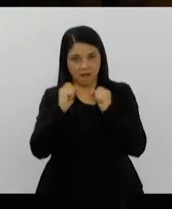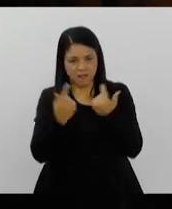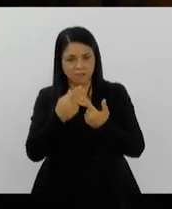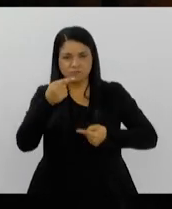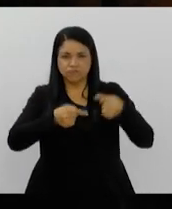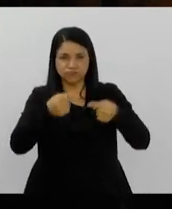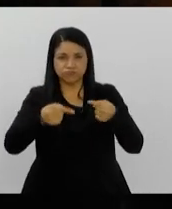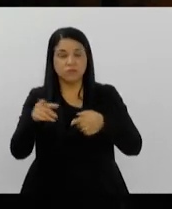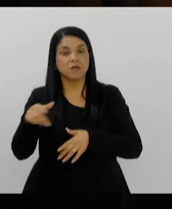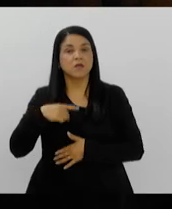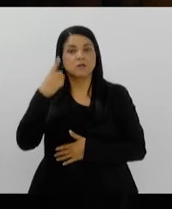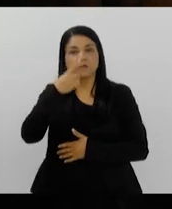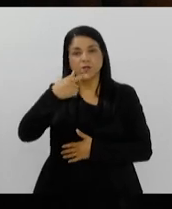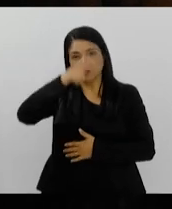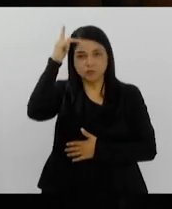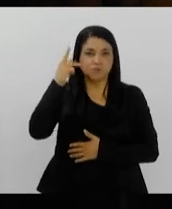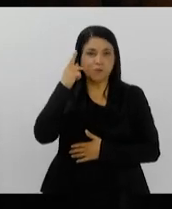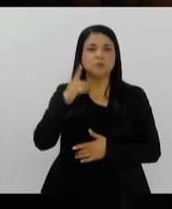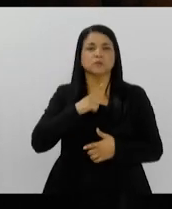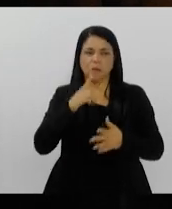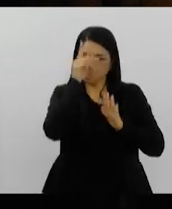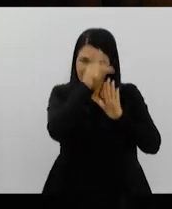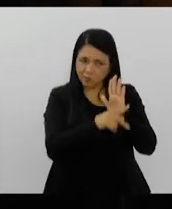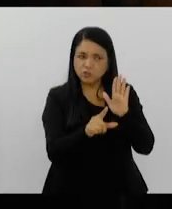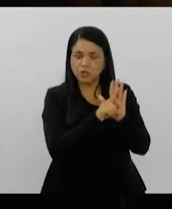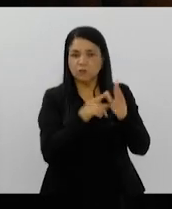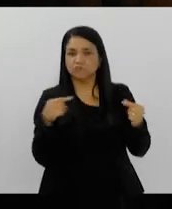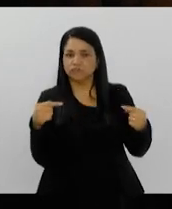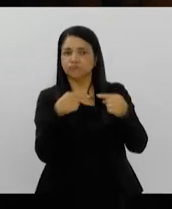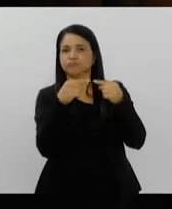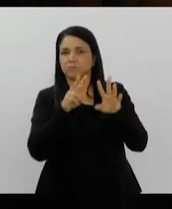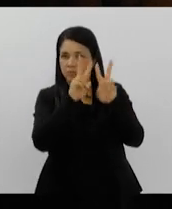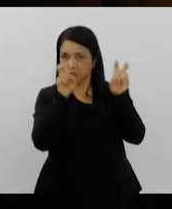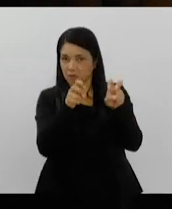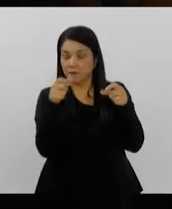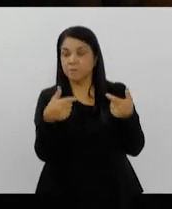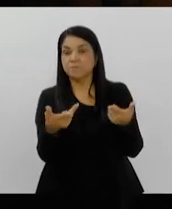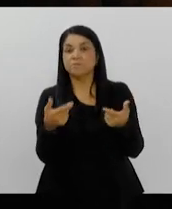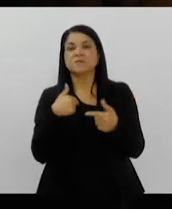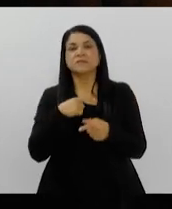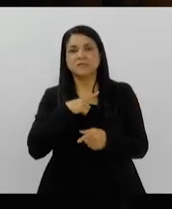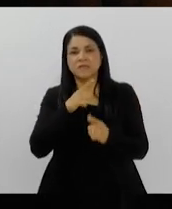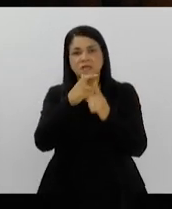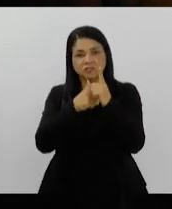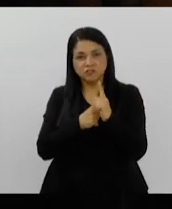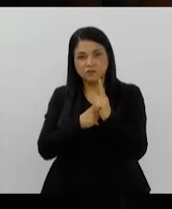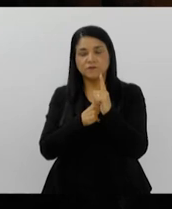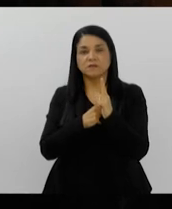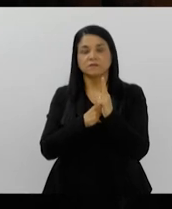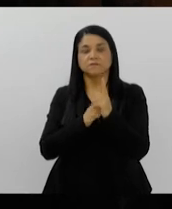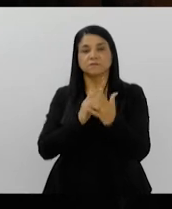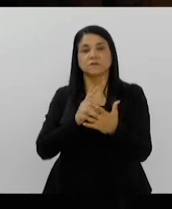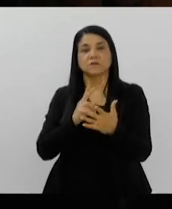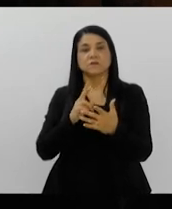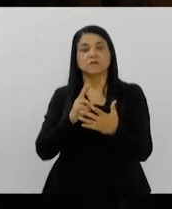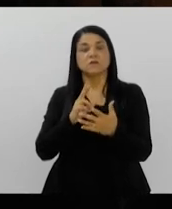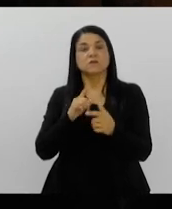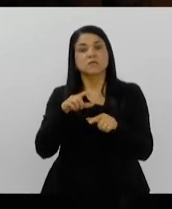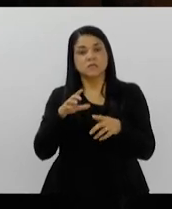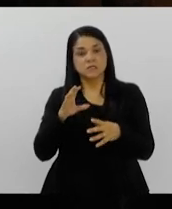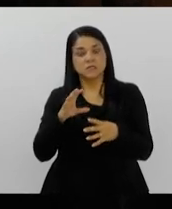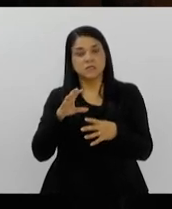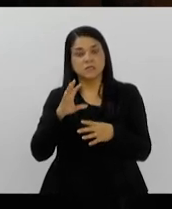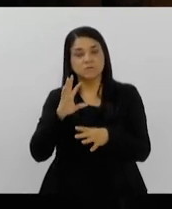o deputado Luiz Paulo tem projetos sobre isso, a gente sabendo que temos a dívida ativa concentrada em grandes